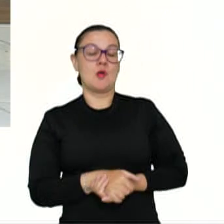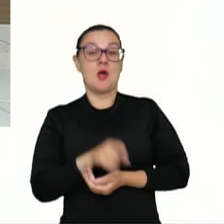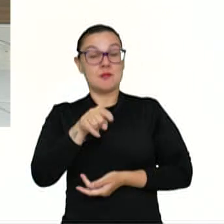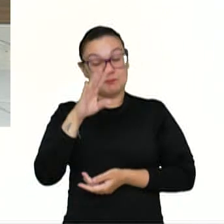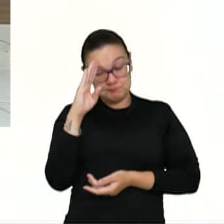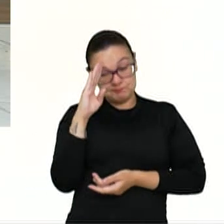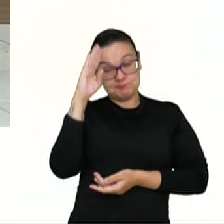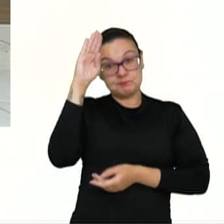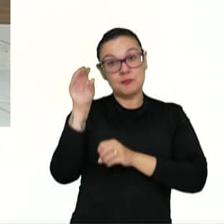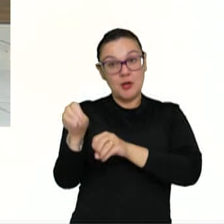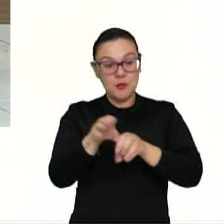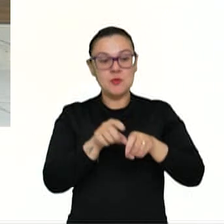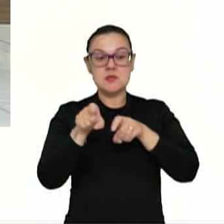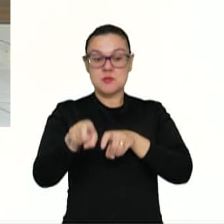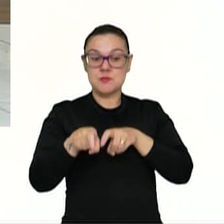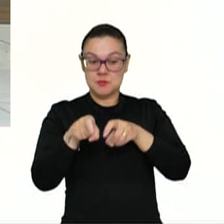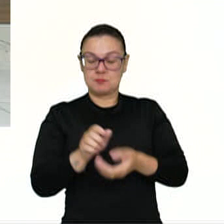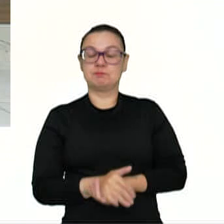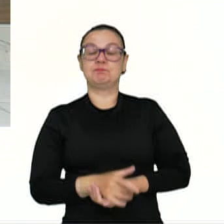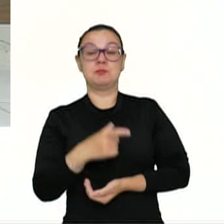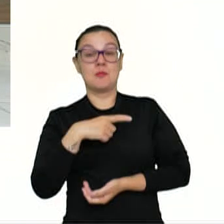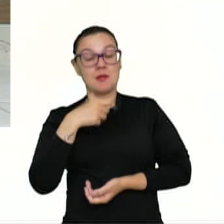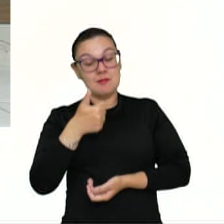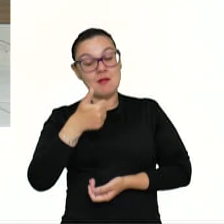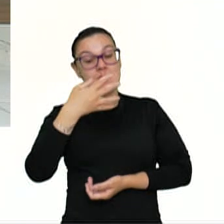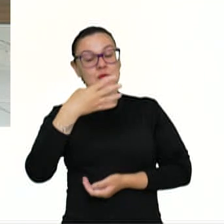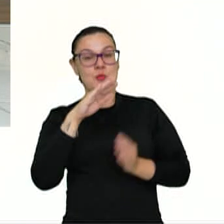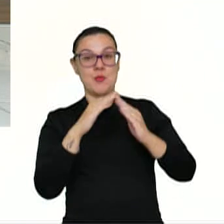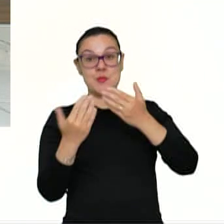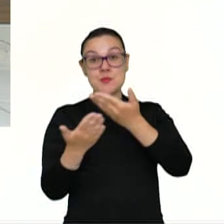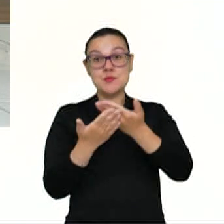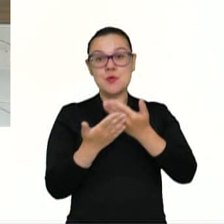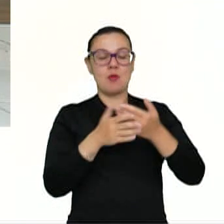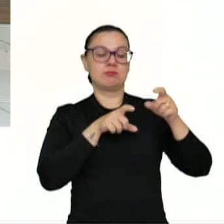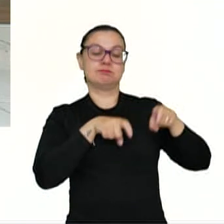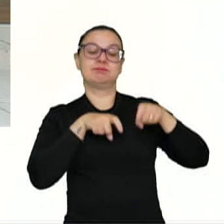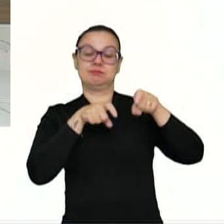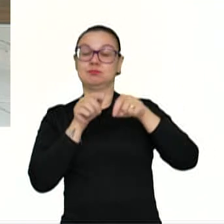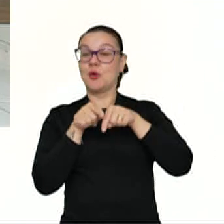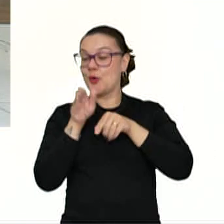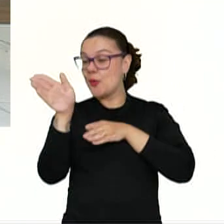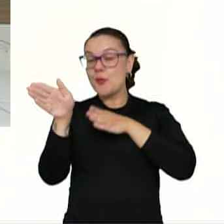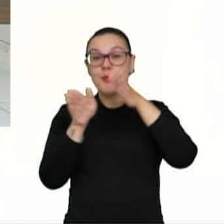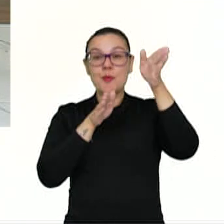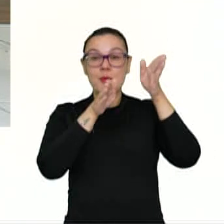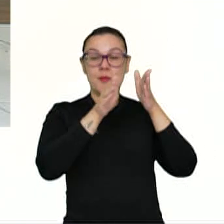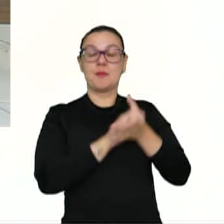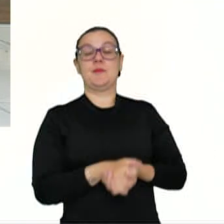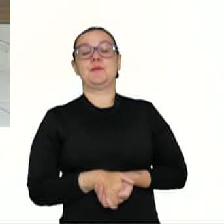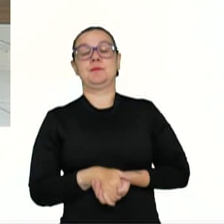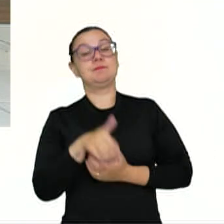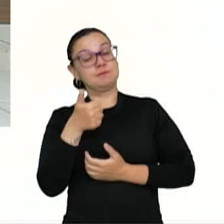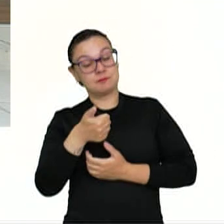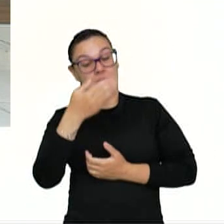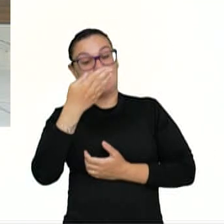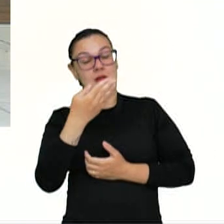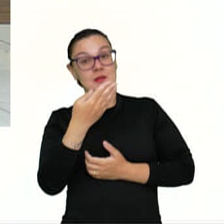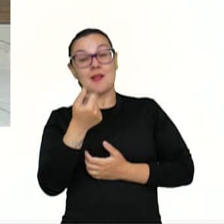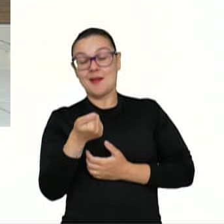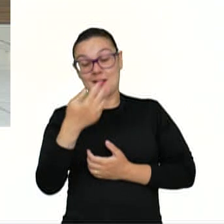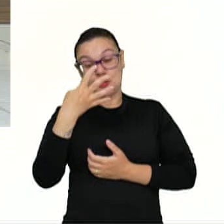campo, muitos não sabem, nós temos 14 escolas localizadas no campo. Dessas 14 escolas, elas